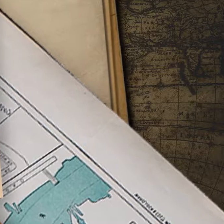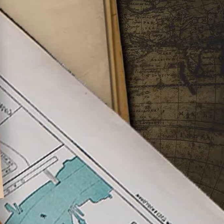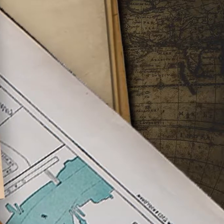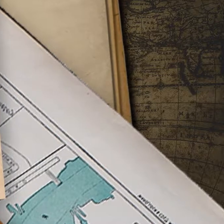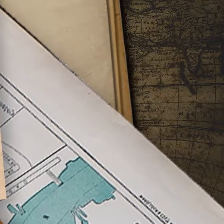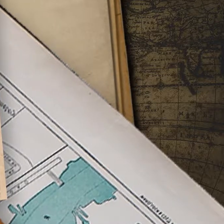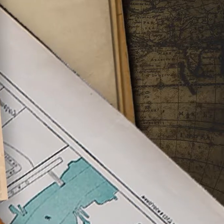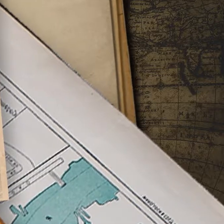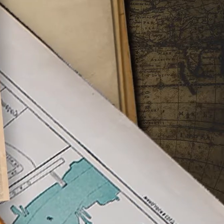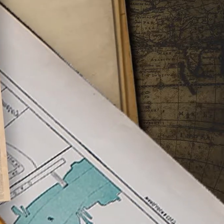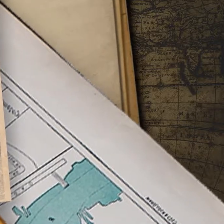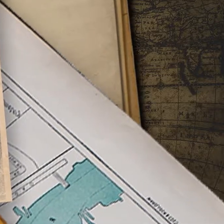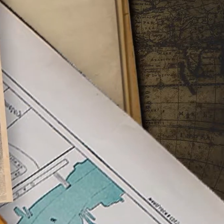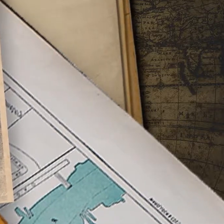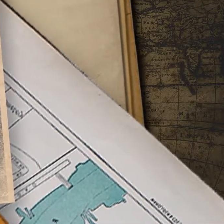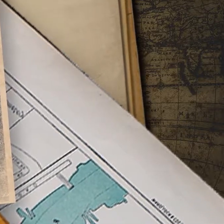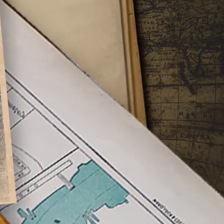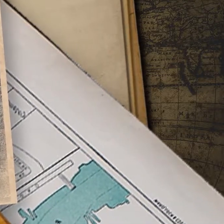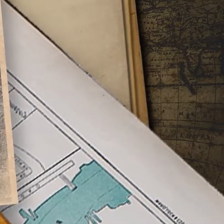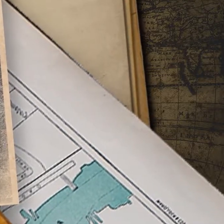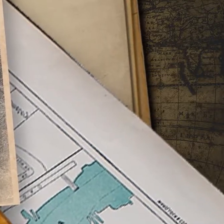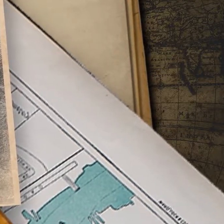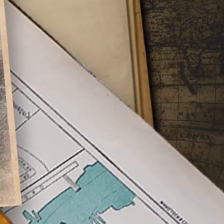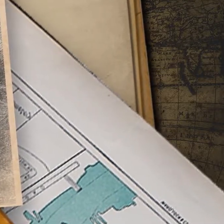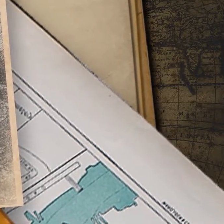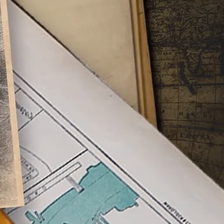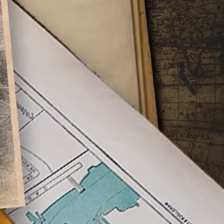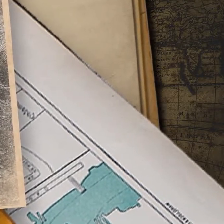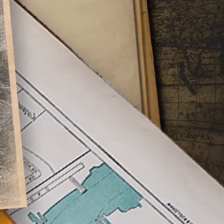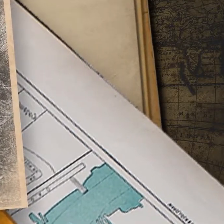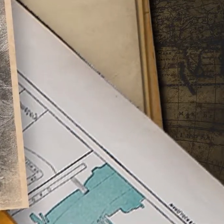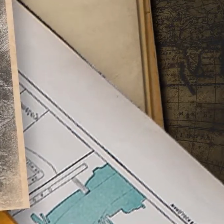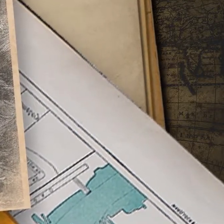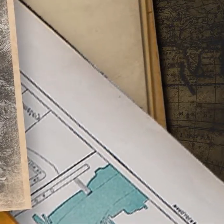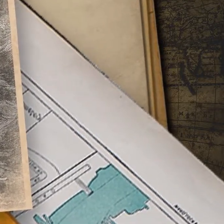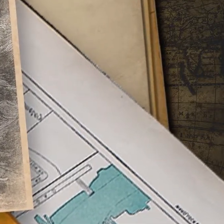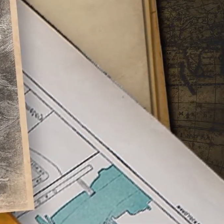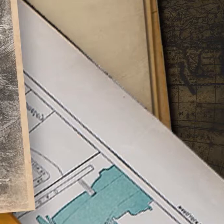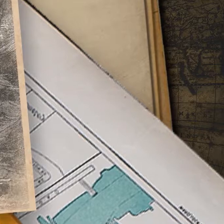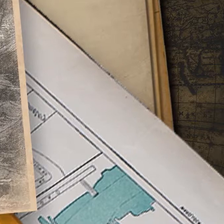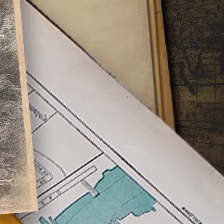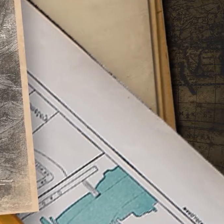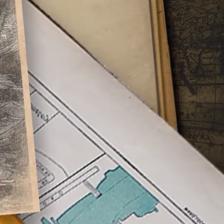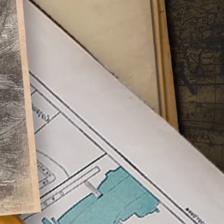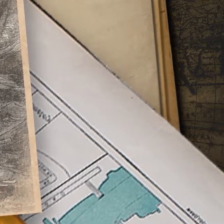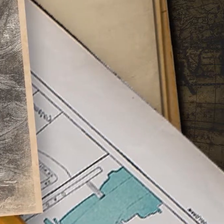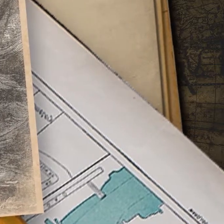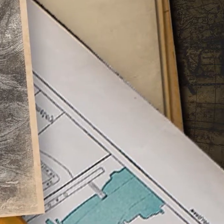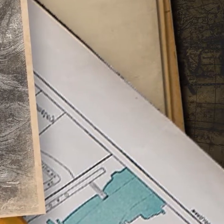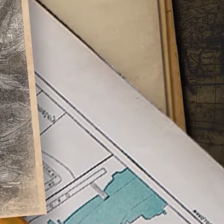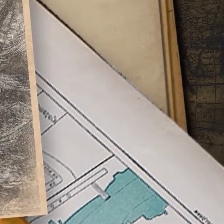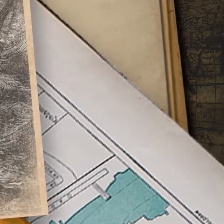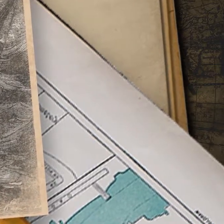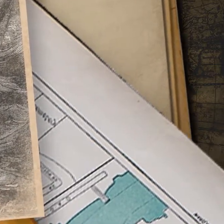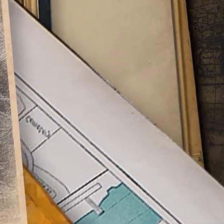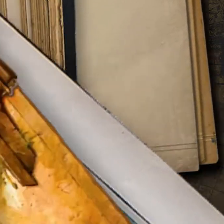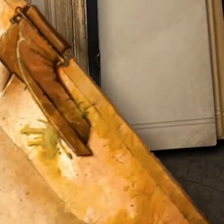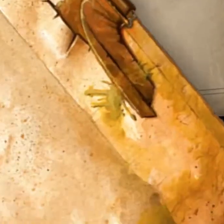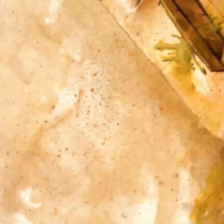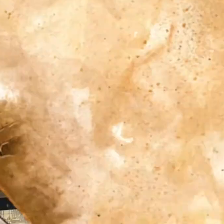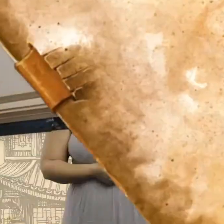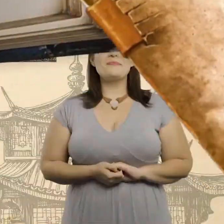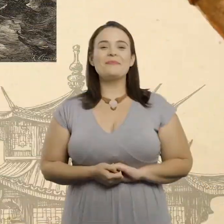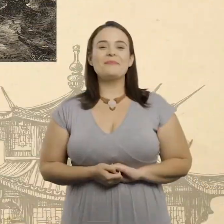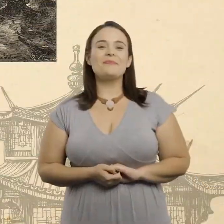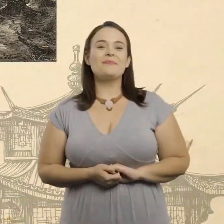inclinado para a direita por uma onda violenta que vem pelo lado esquerdo e dá a impressão de que quebrará em cima do barco.